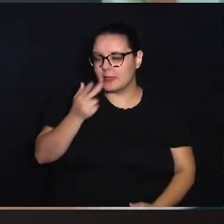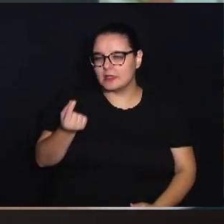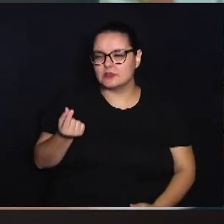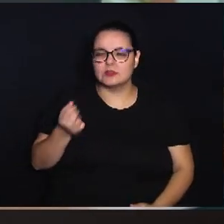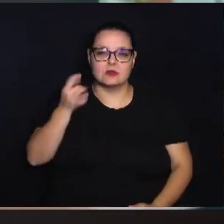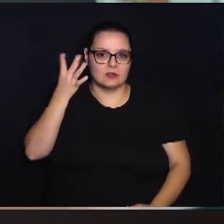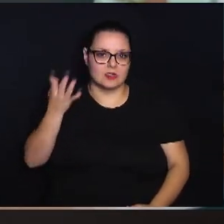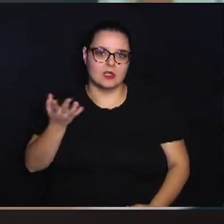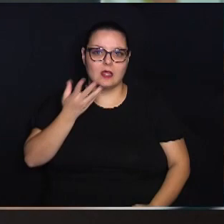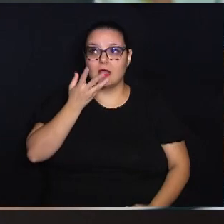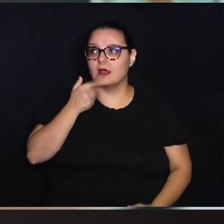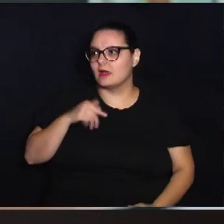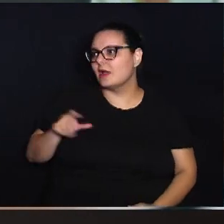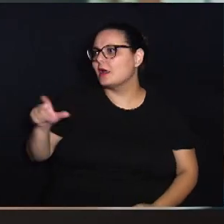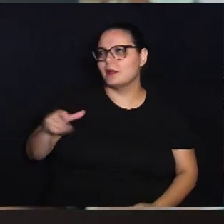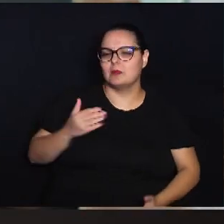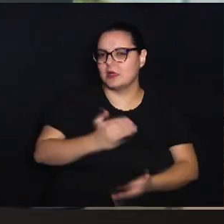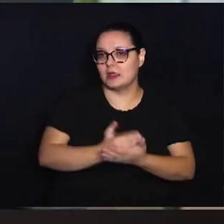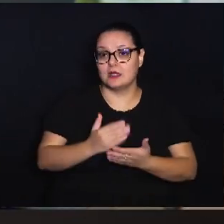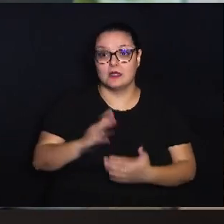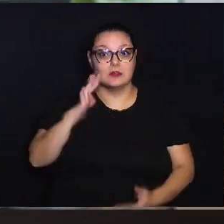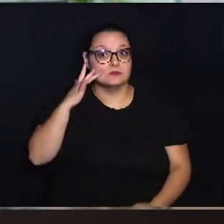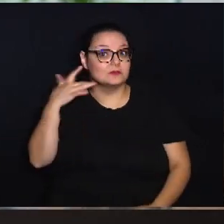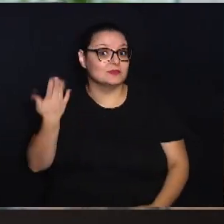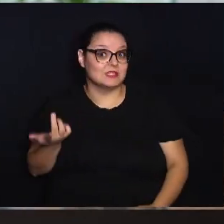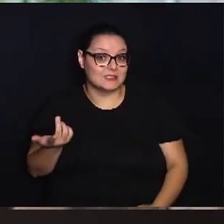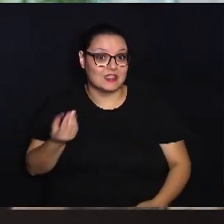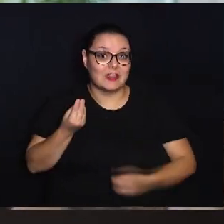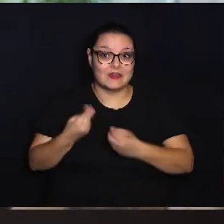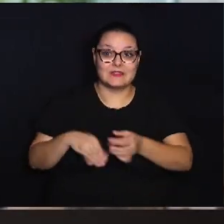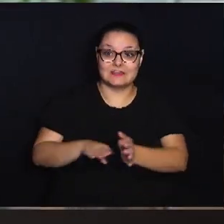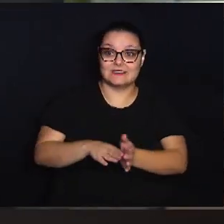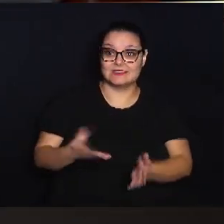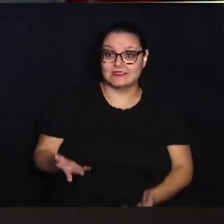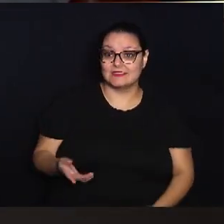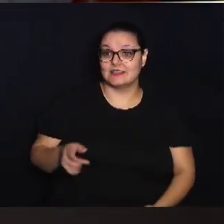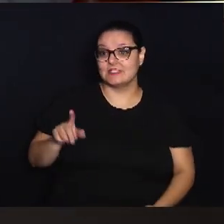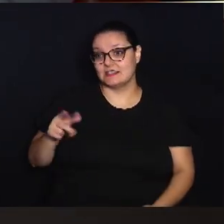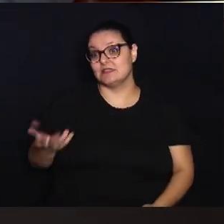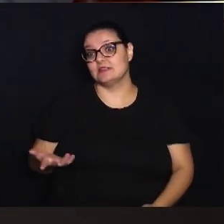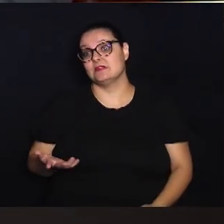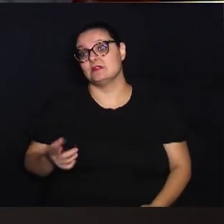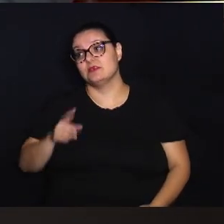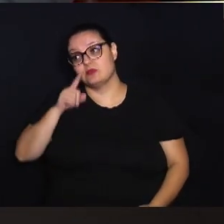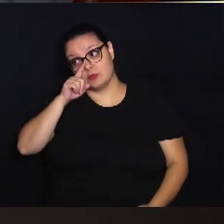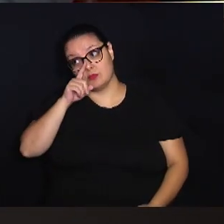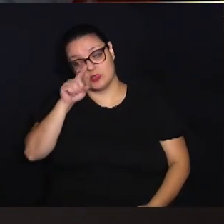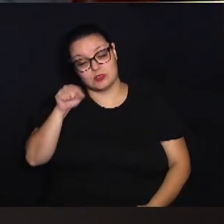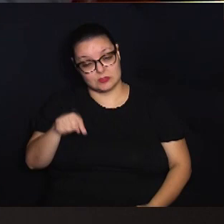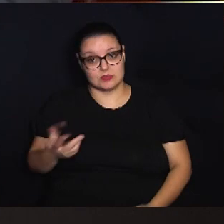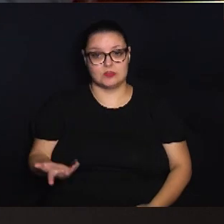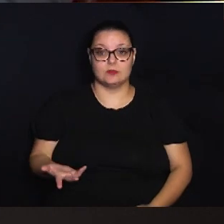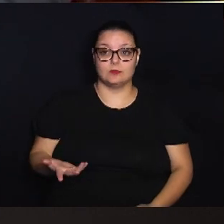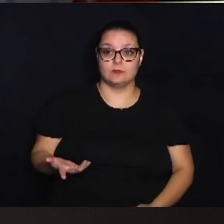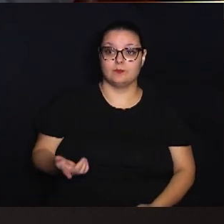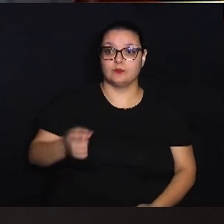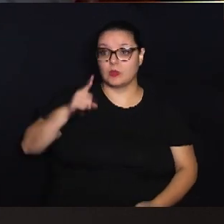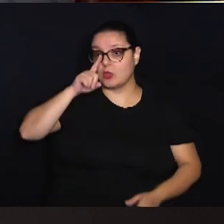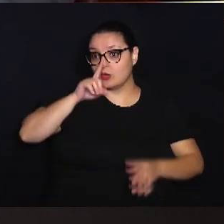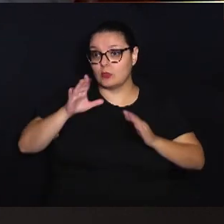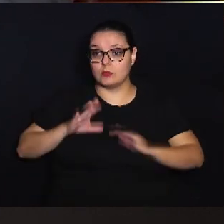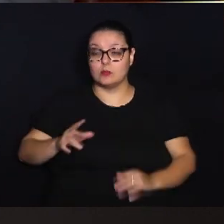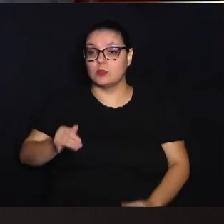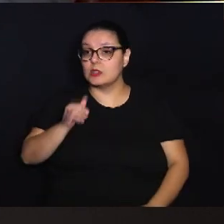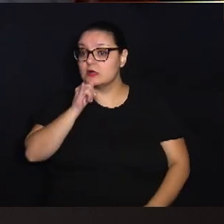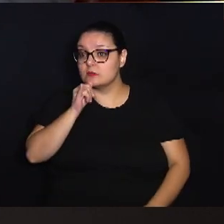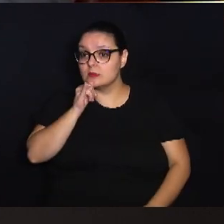fácil, né? Que a criança, passa no cartão, porque ele não sabe de onde vem, né? Então realmente é perigoso nesse sentido.